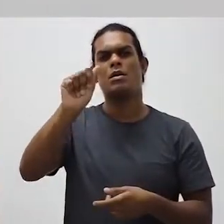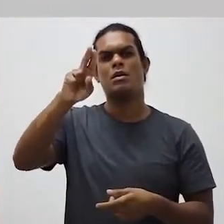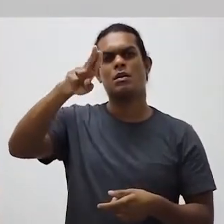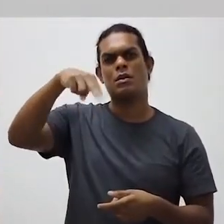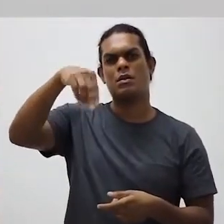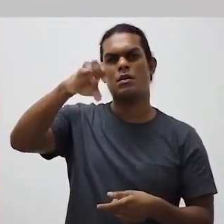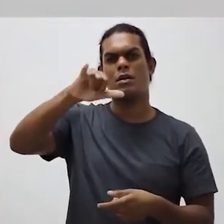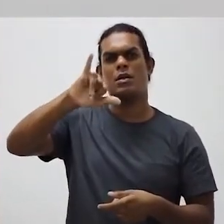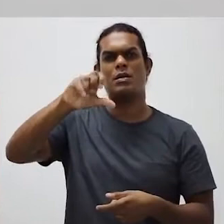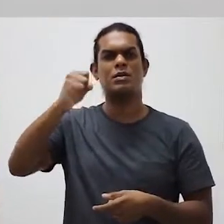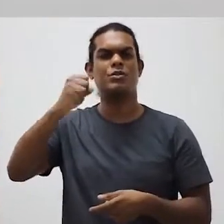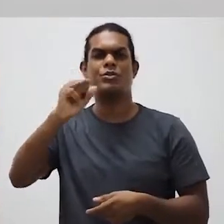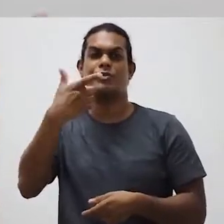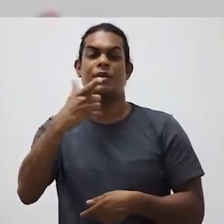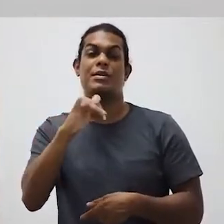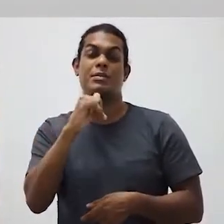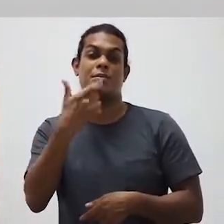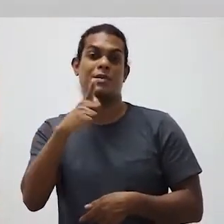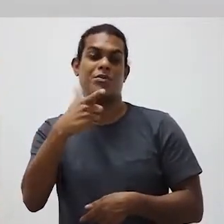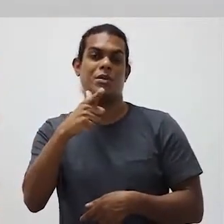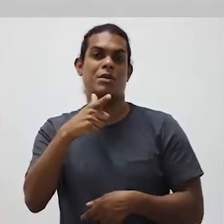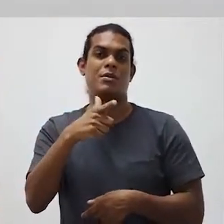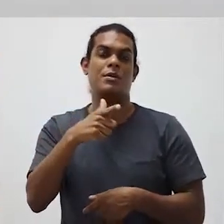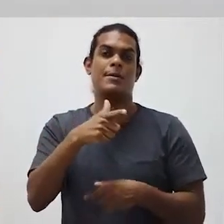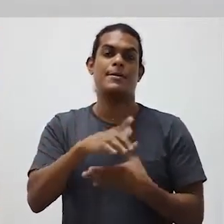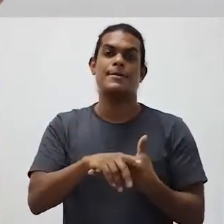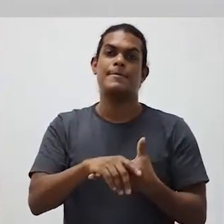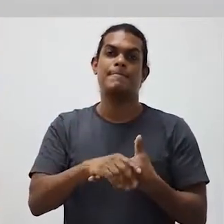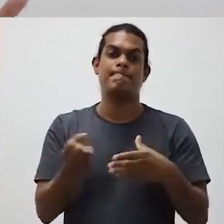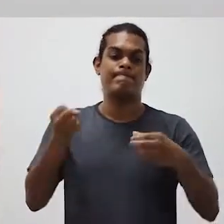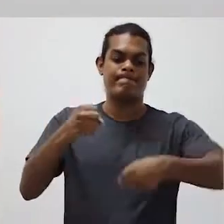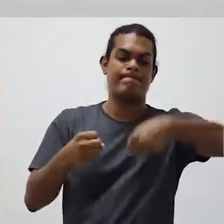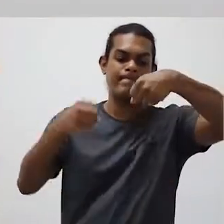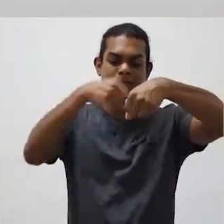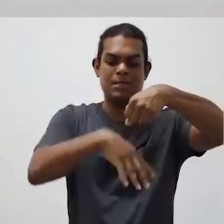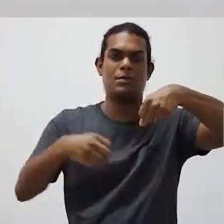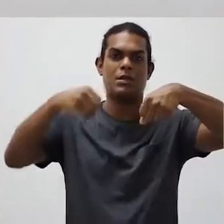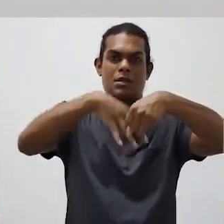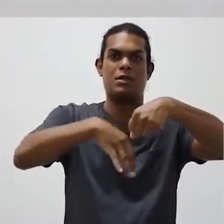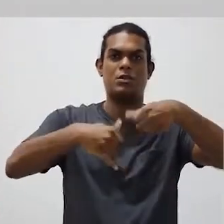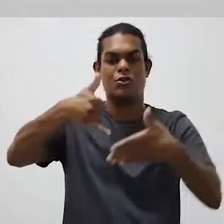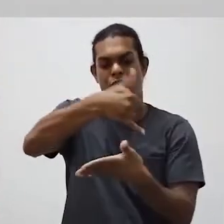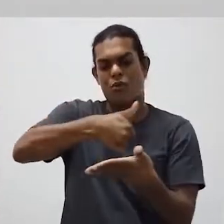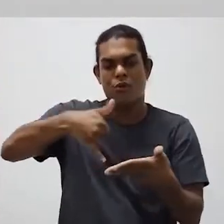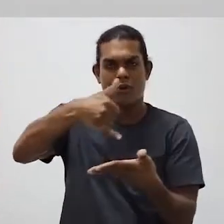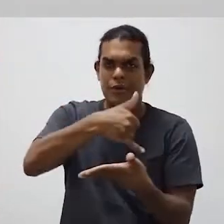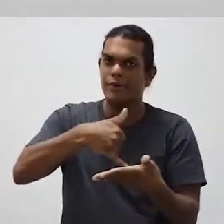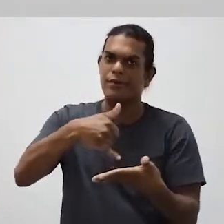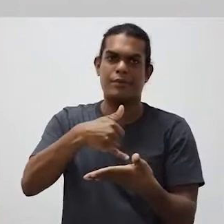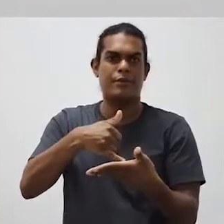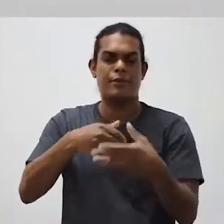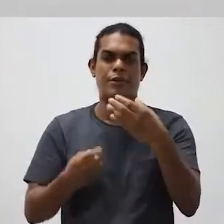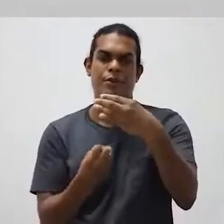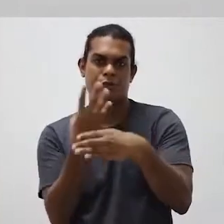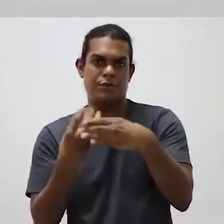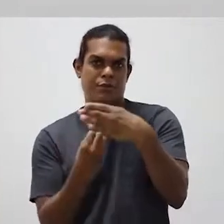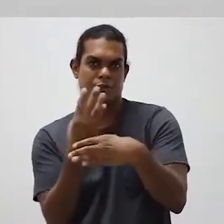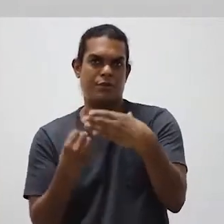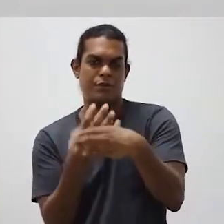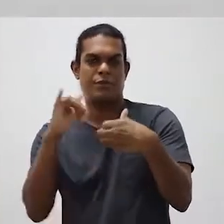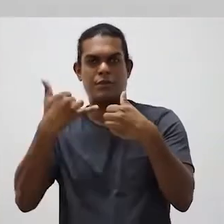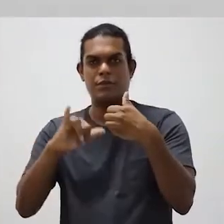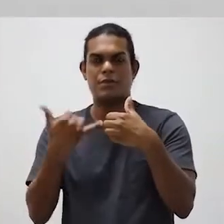em embalagens, por exemplo, óleo, o transporte de petróleo, transporte de gás